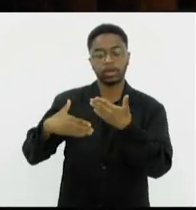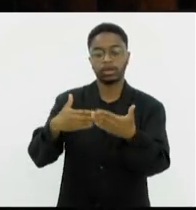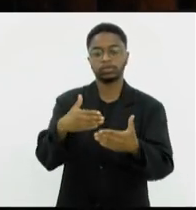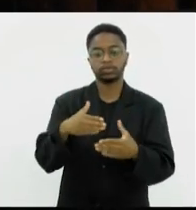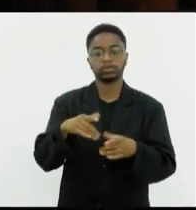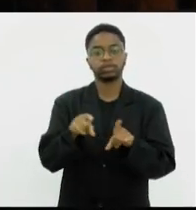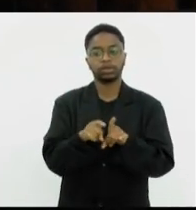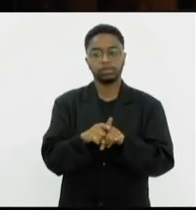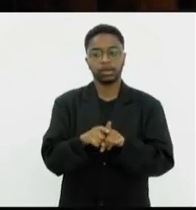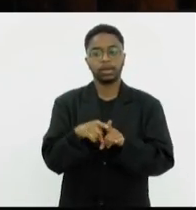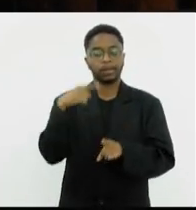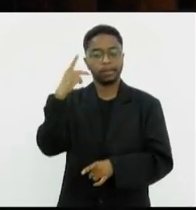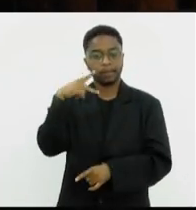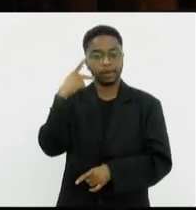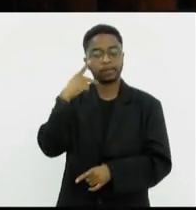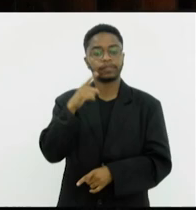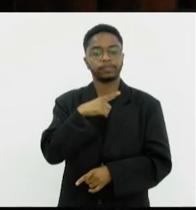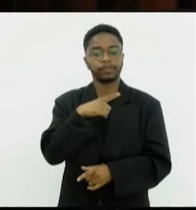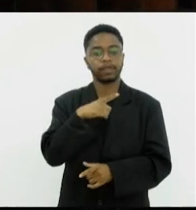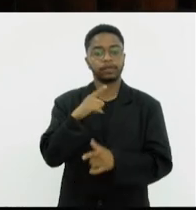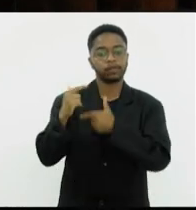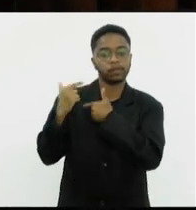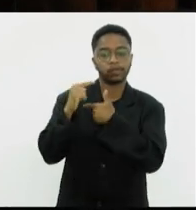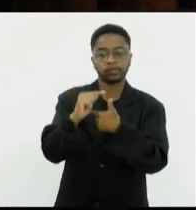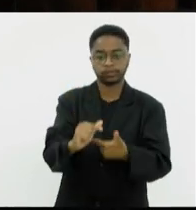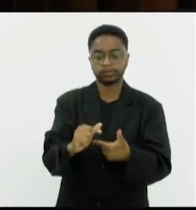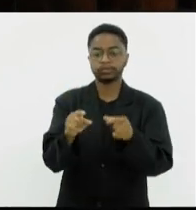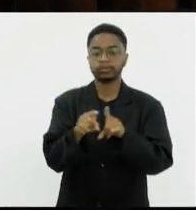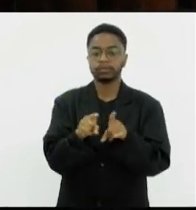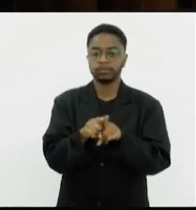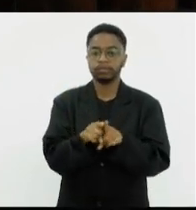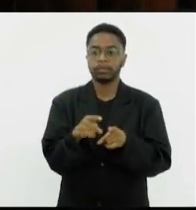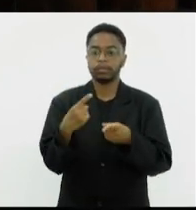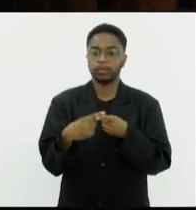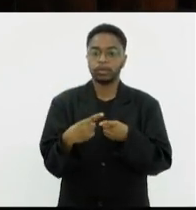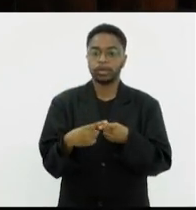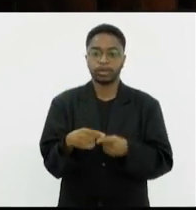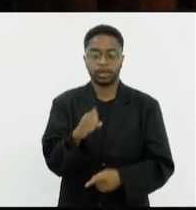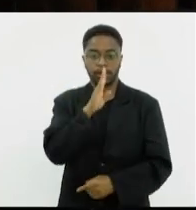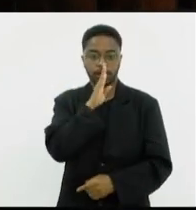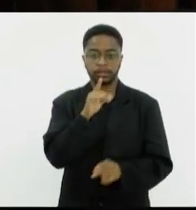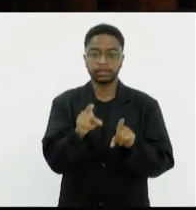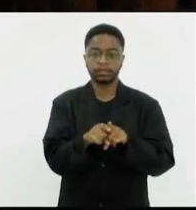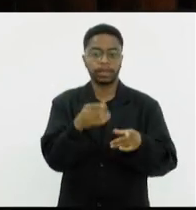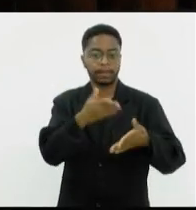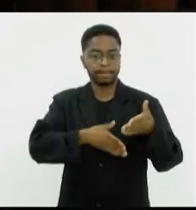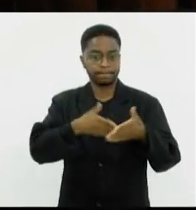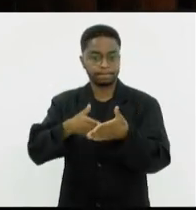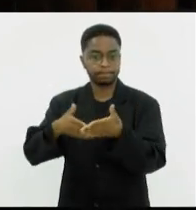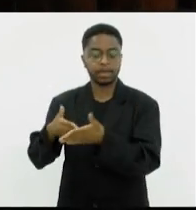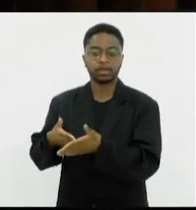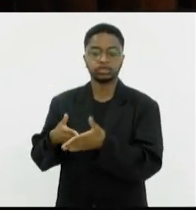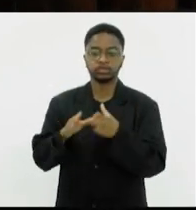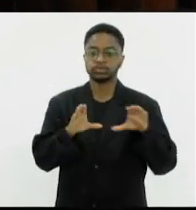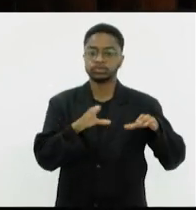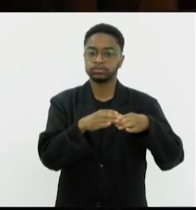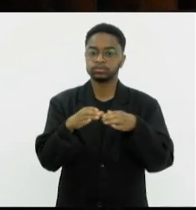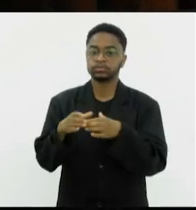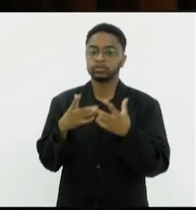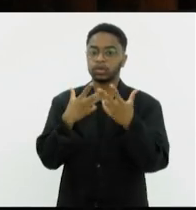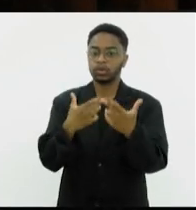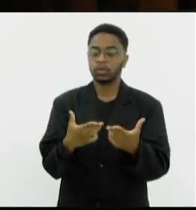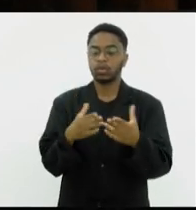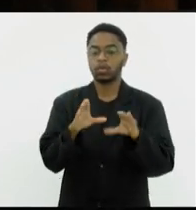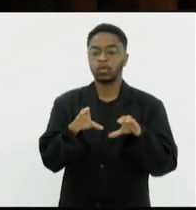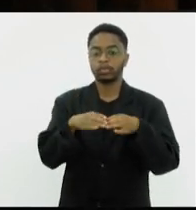parlamentares têm vozes conservadoras que, por exemplo, calam e impedem o aparelhamento de comissões como a